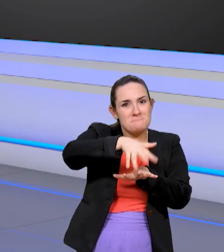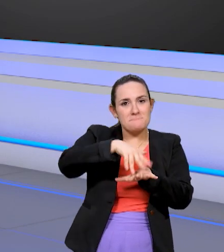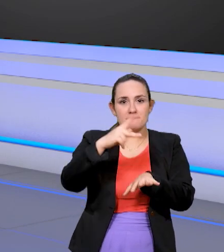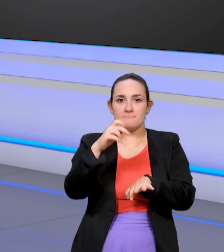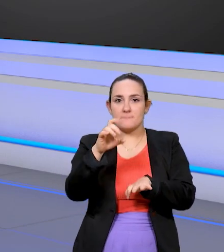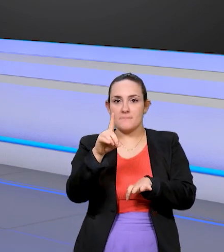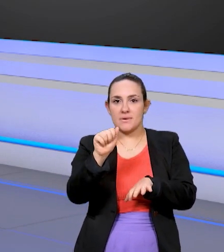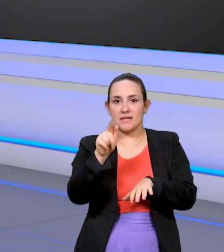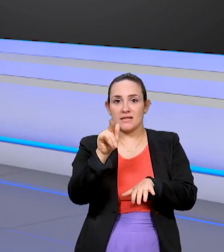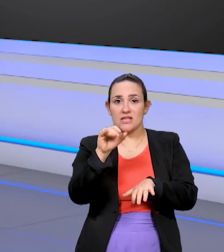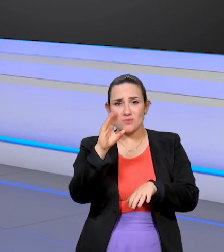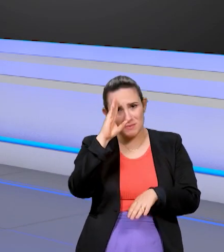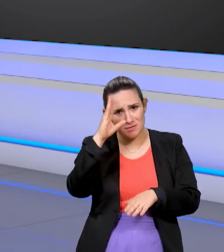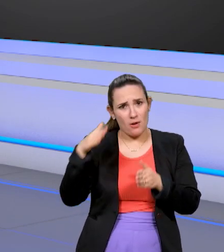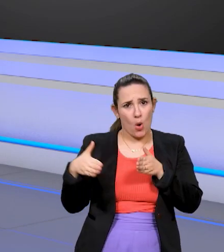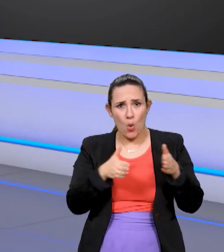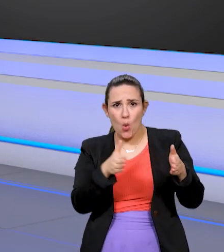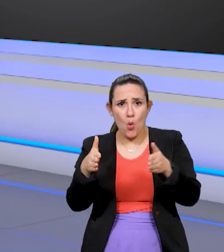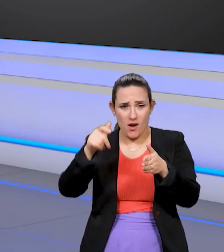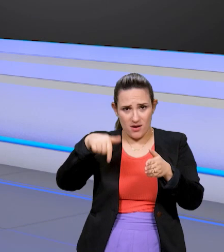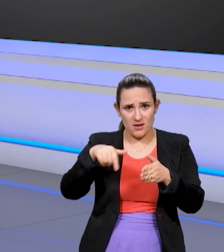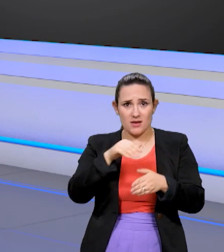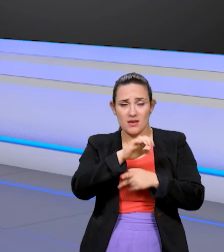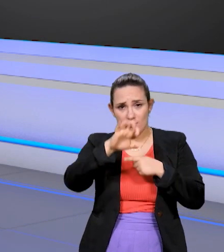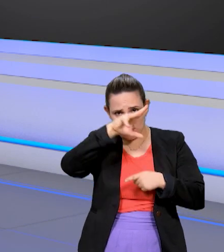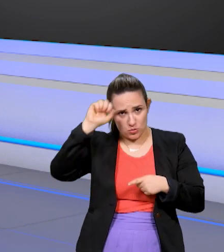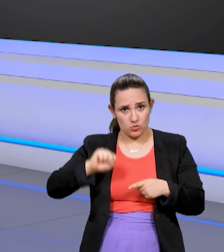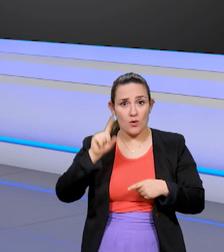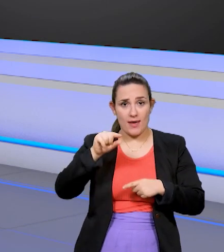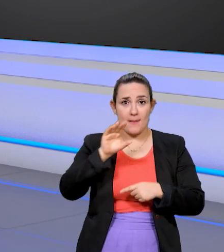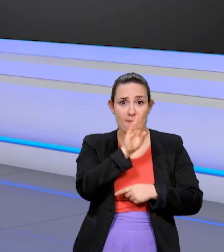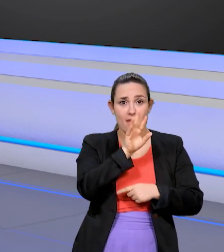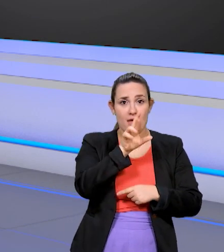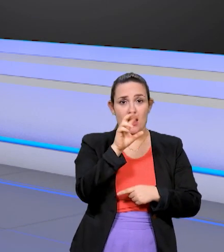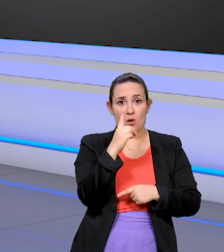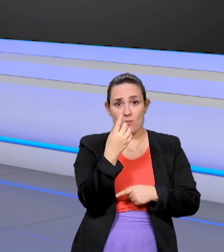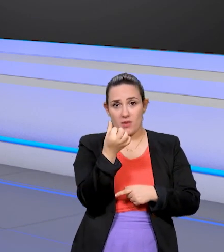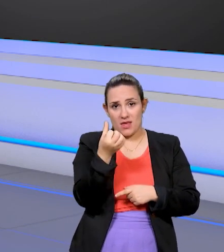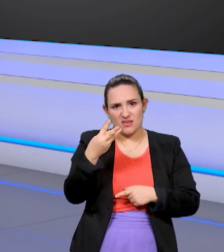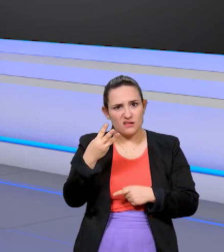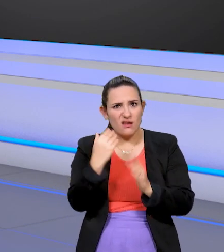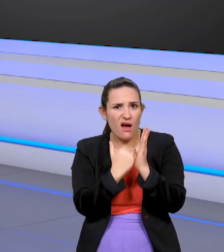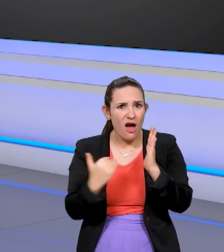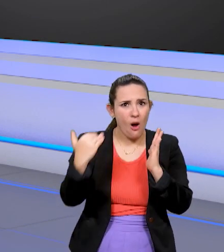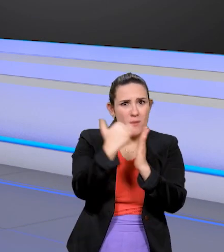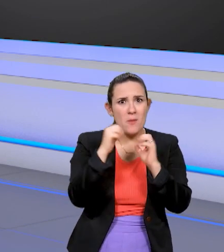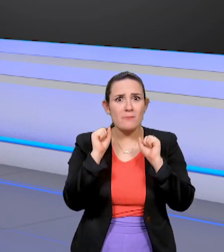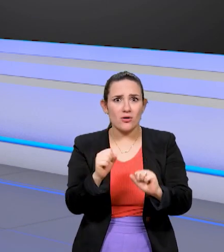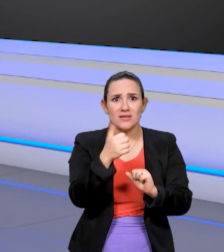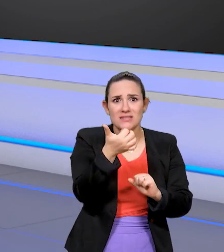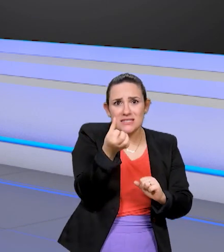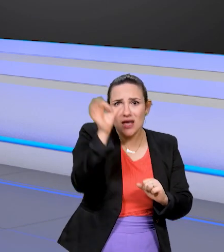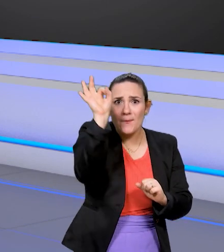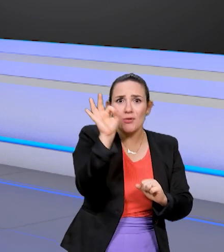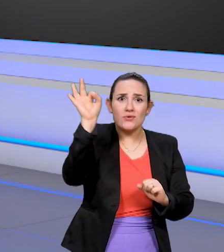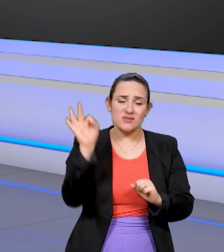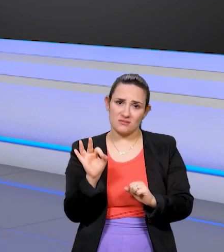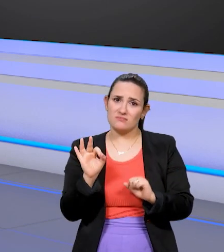9 trechos da principal rodovia de Mato Grosso do Sul, a BR-163. O reajuste pode chegar